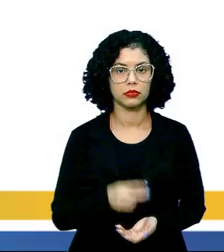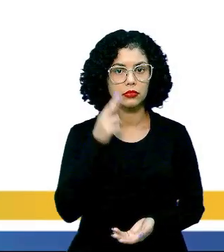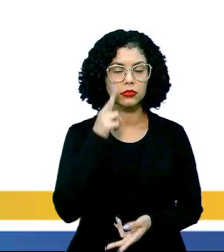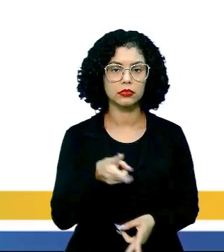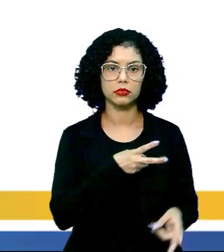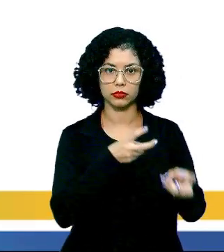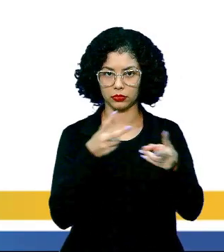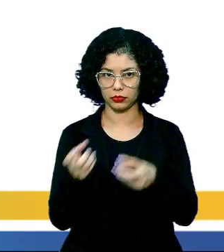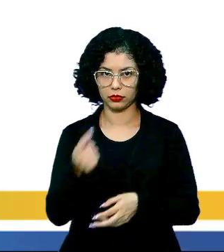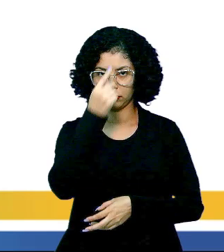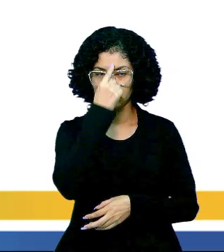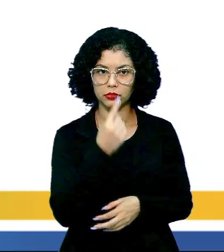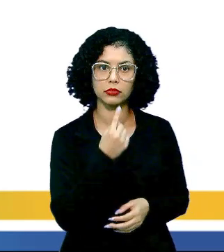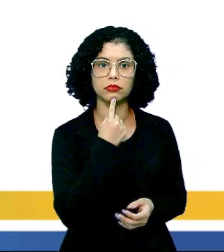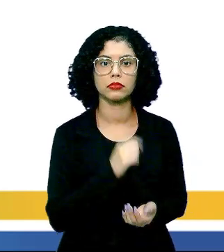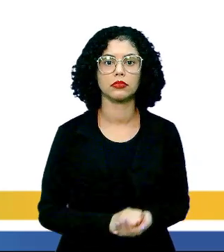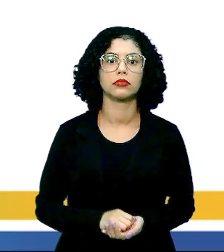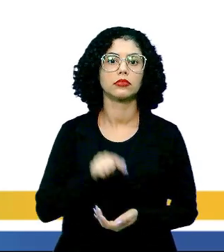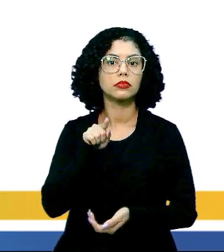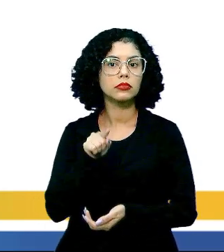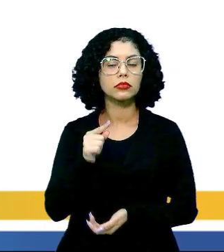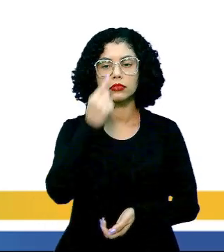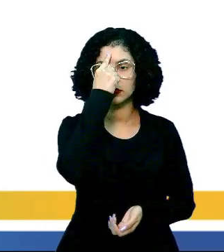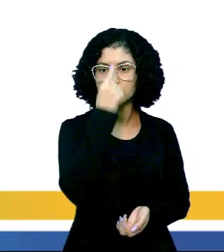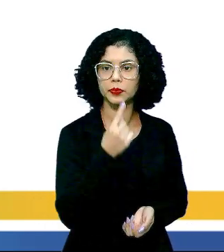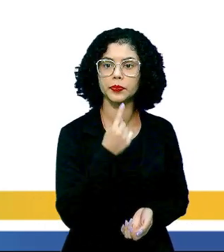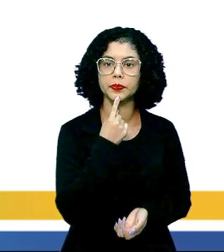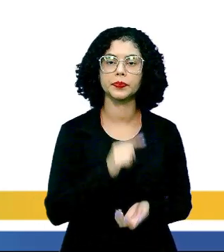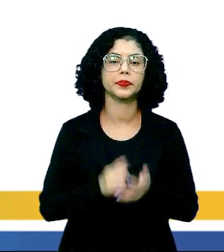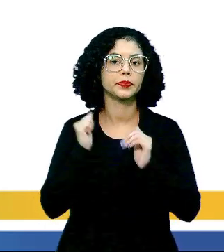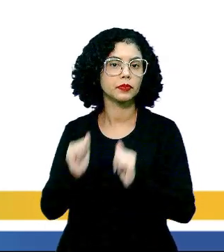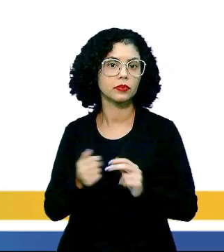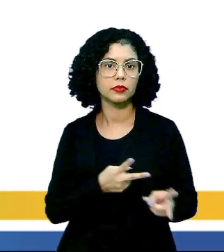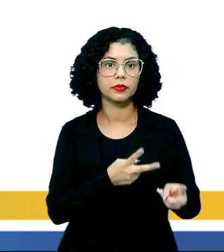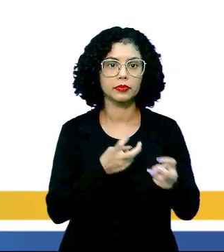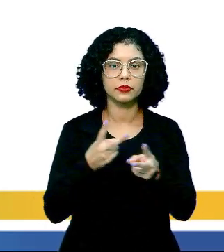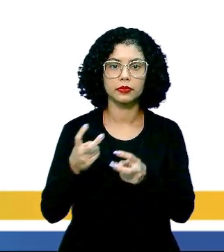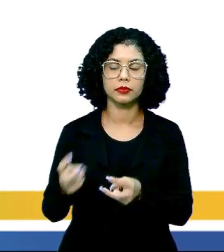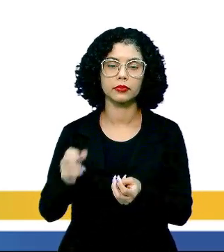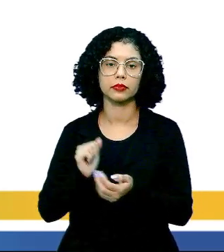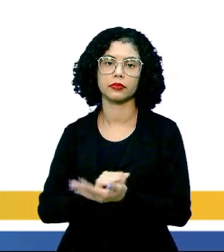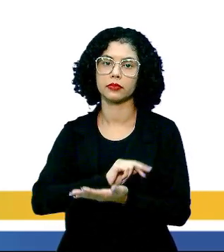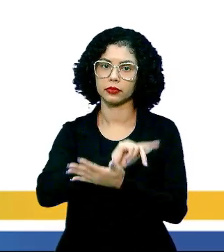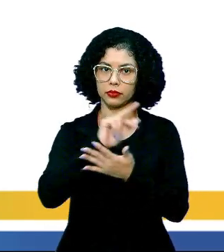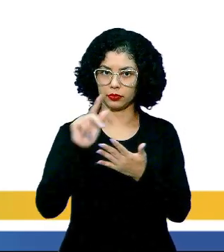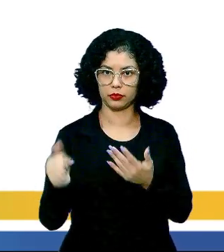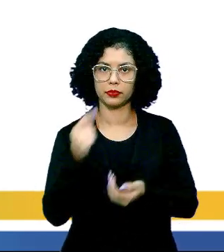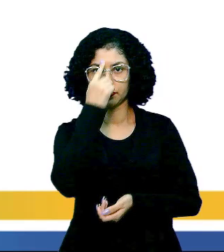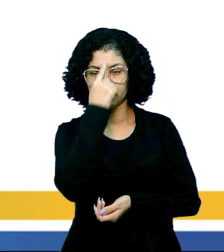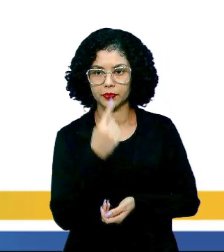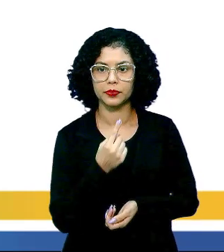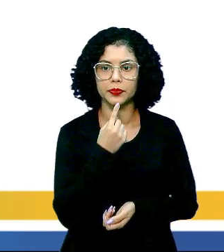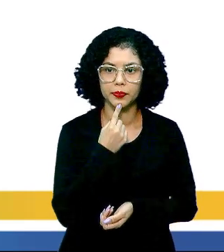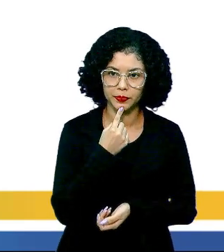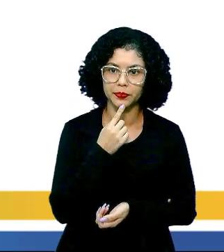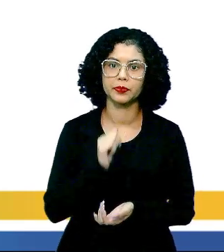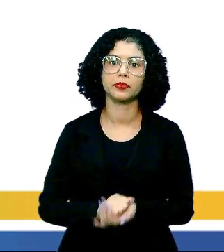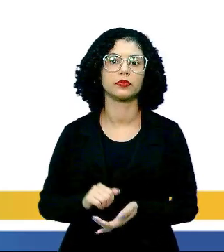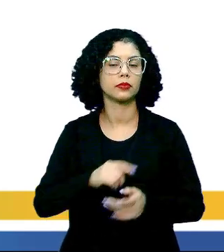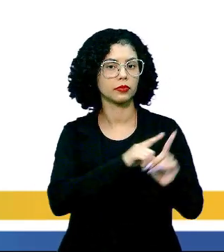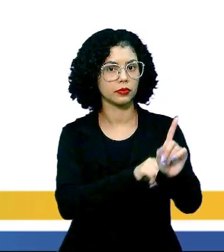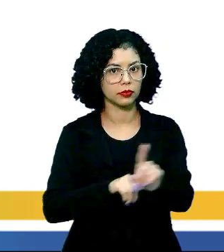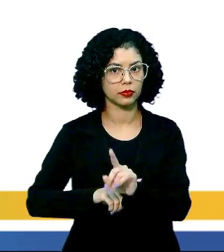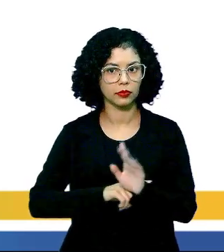aqui observar uma imagem, e essa imagem, vocês podem observar, tem várias figuras, que